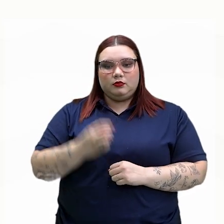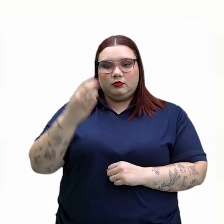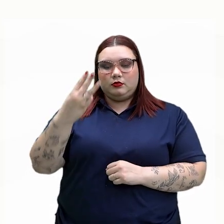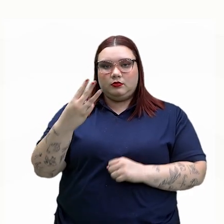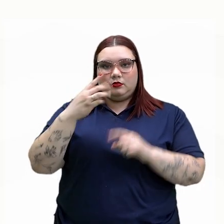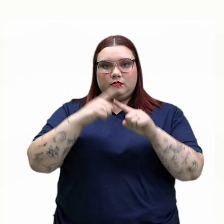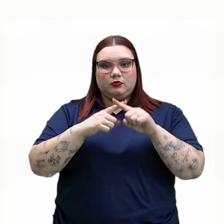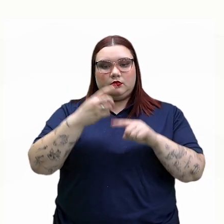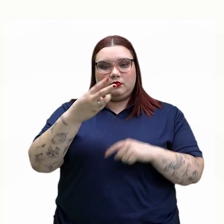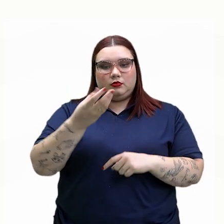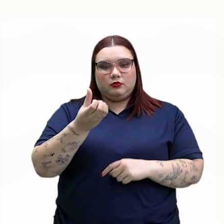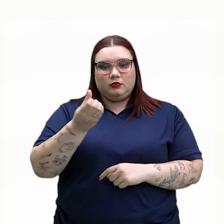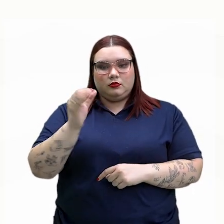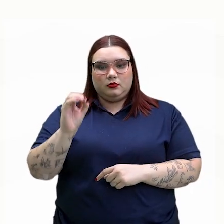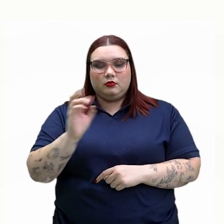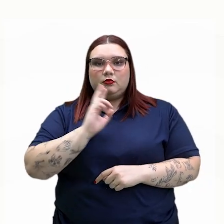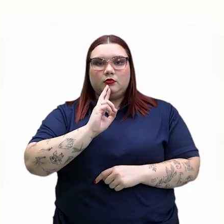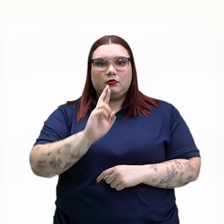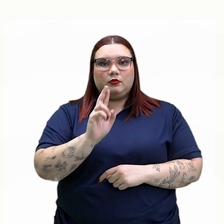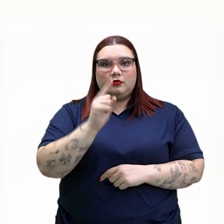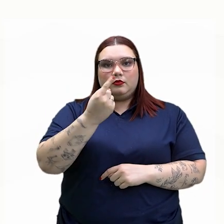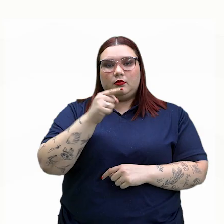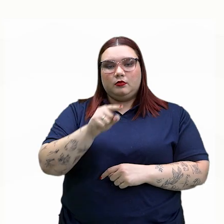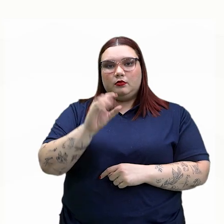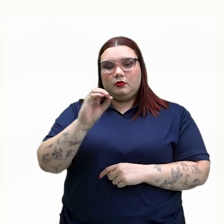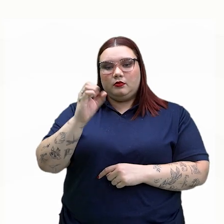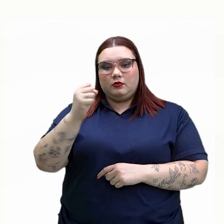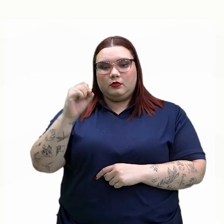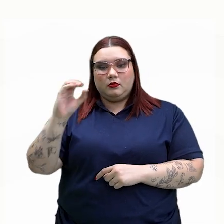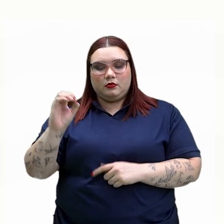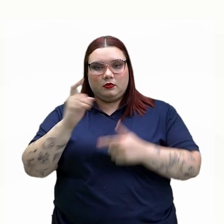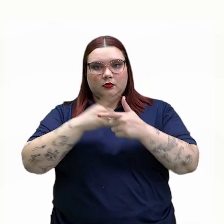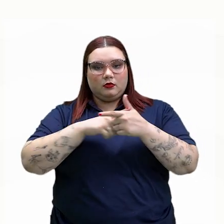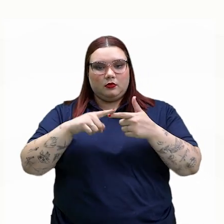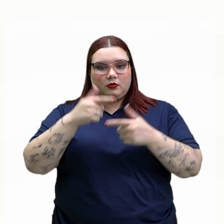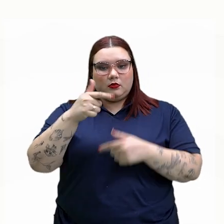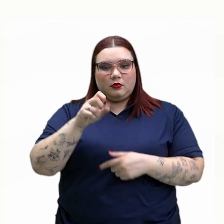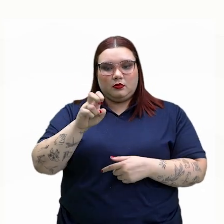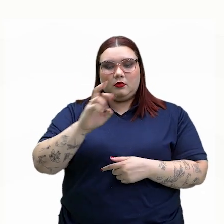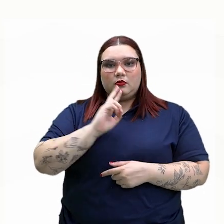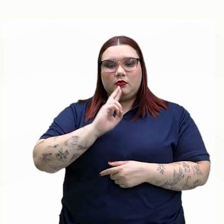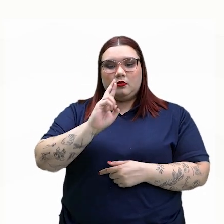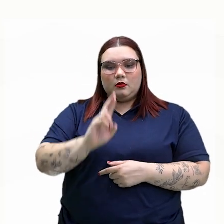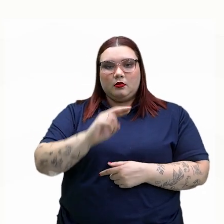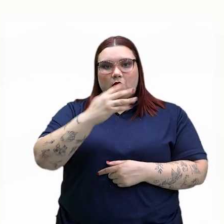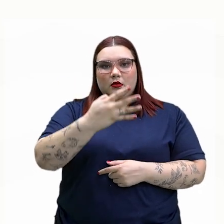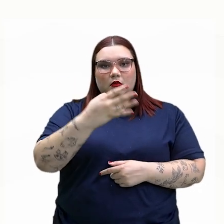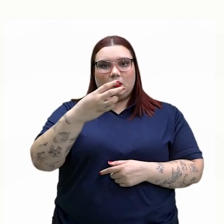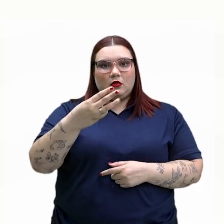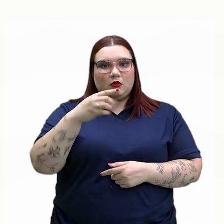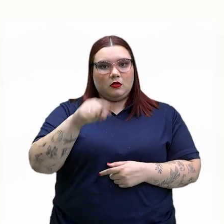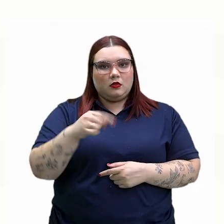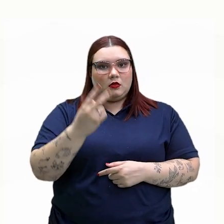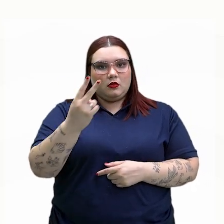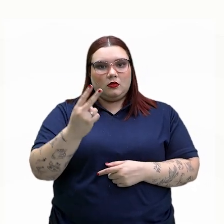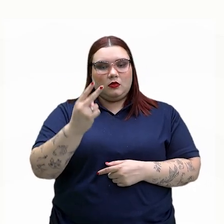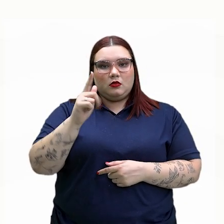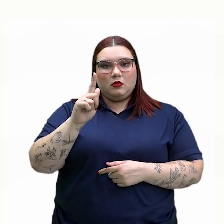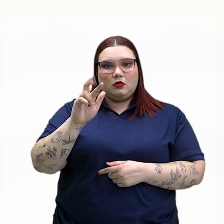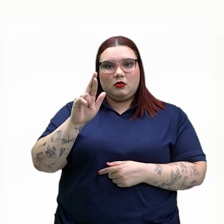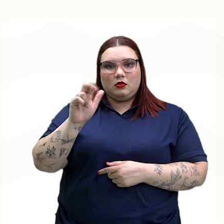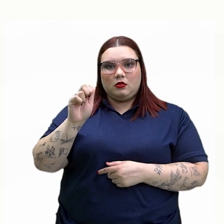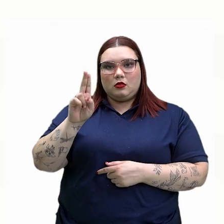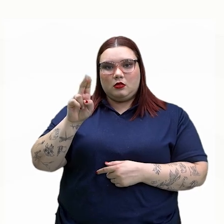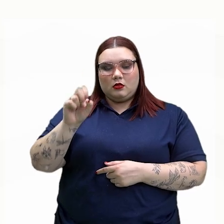3 vezes 360, dá 1.080, dividido por 25, ele vai ter 43,2